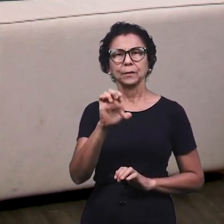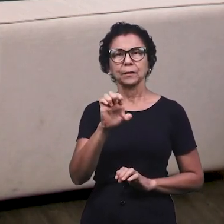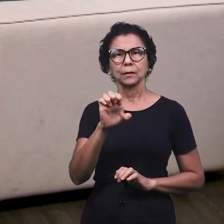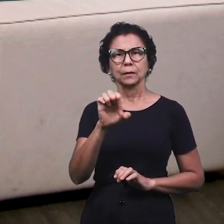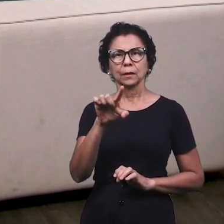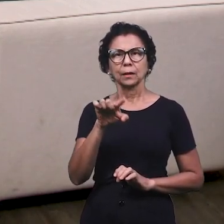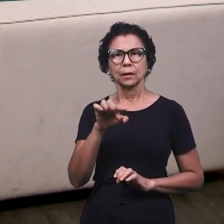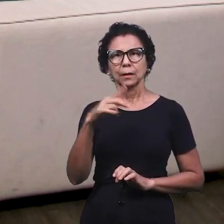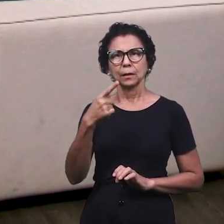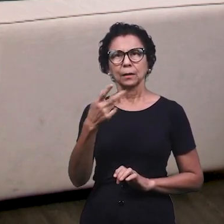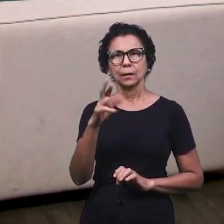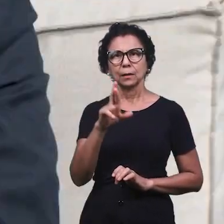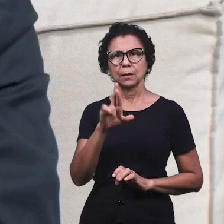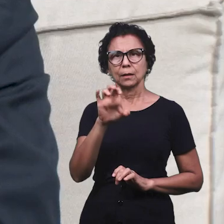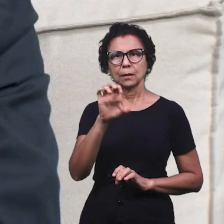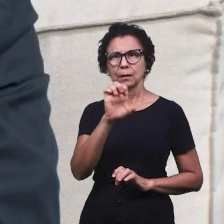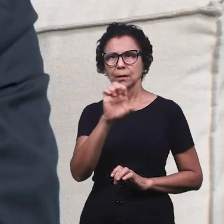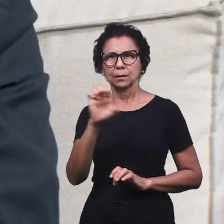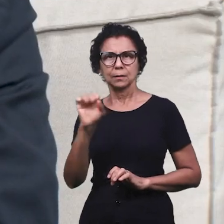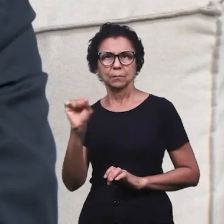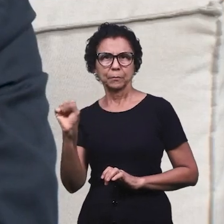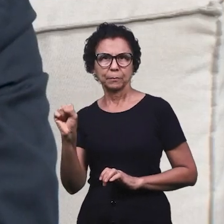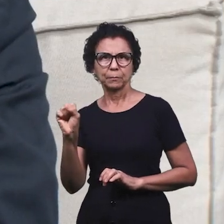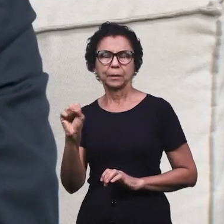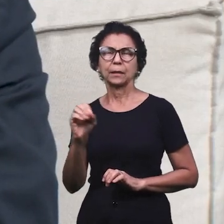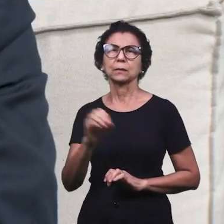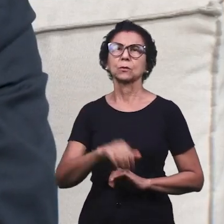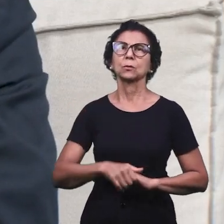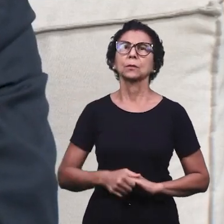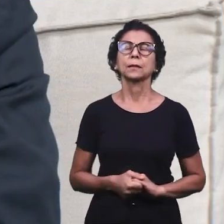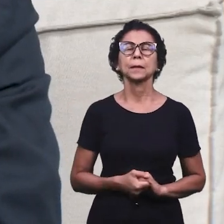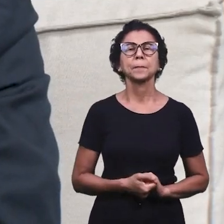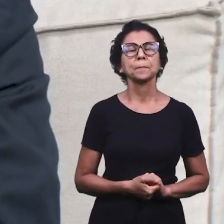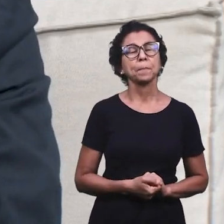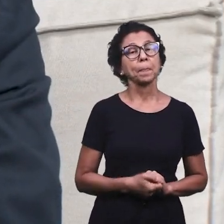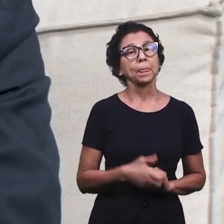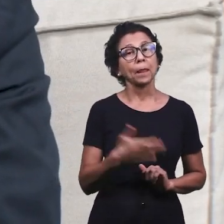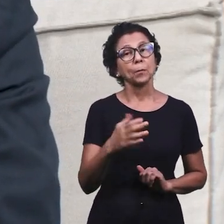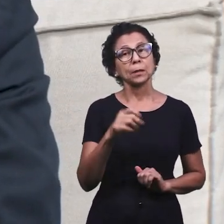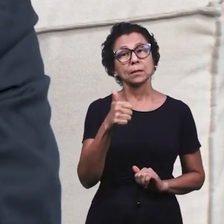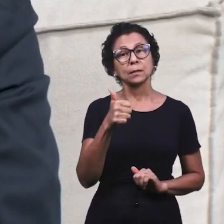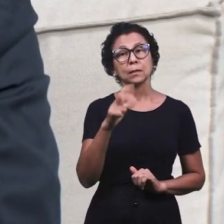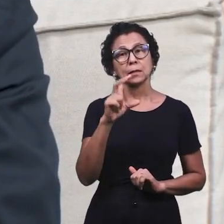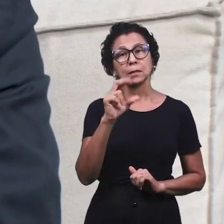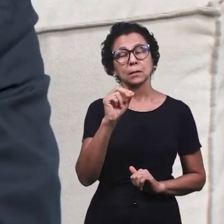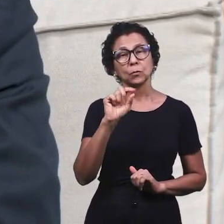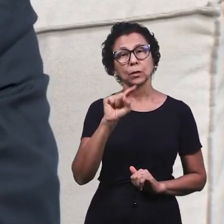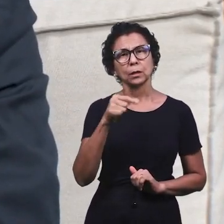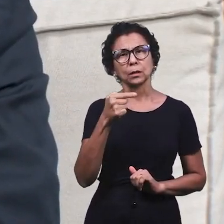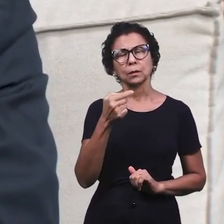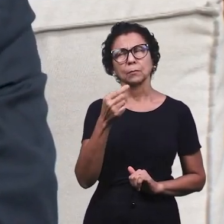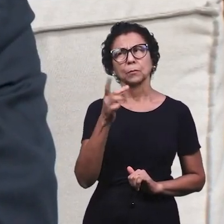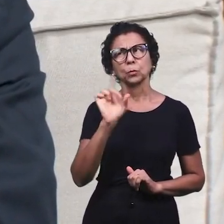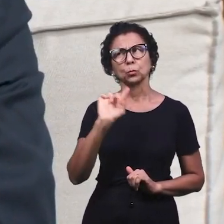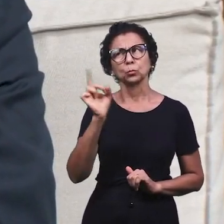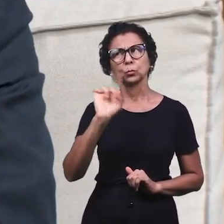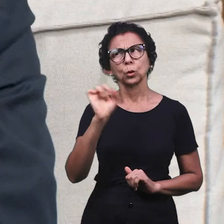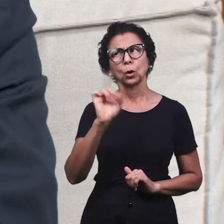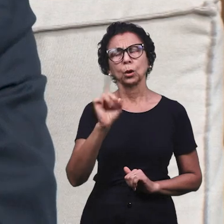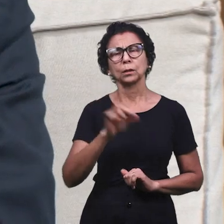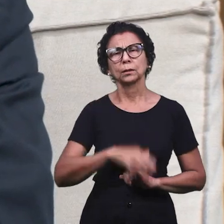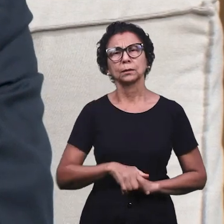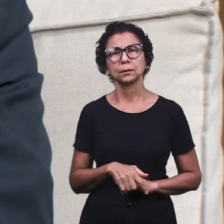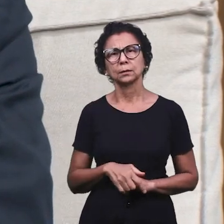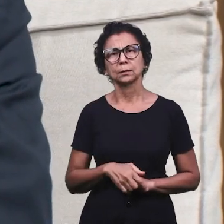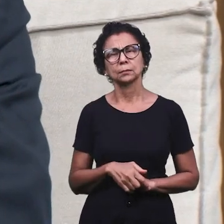dólares parece pouco, né? Mas como a nossa moeda está fraca hoje, na verdade por muitos anos já não é uma moeda forte,